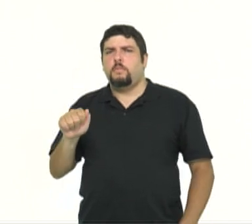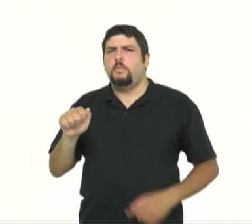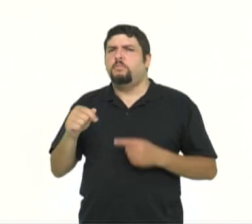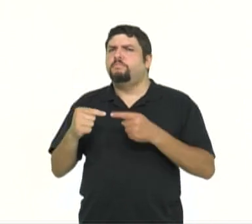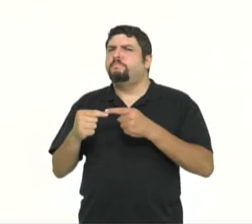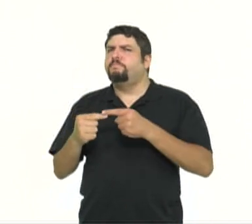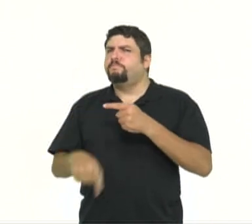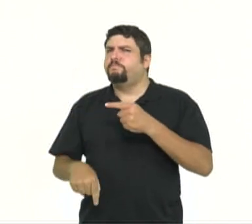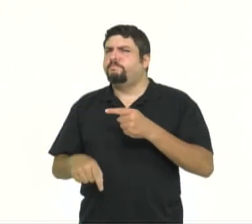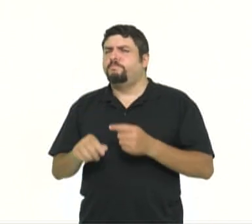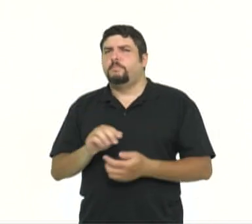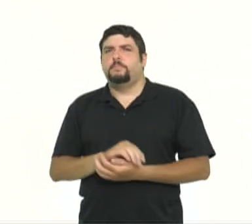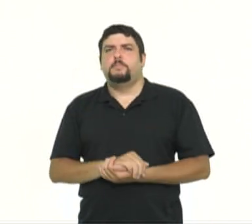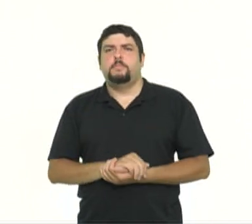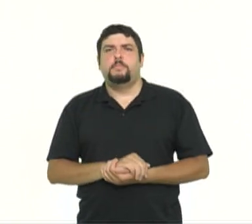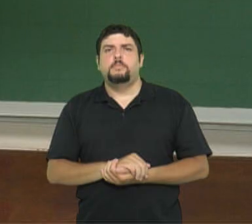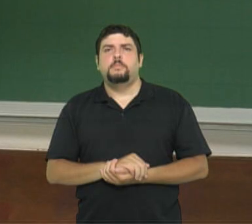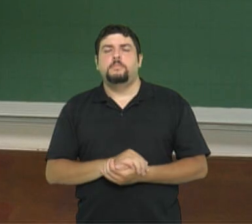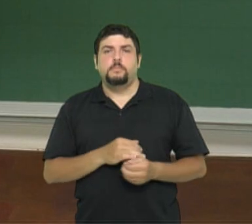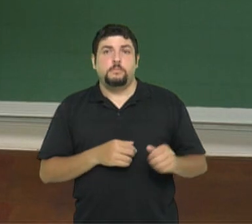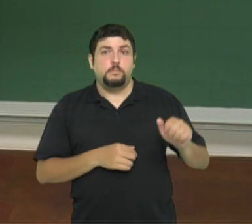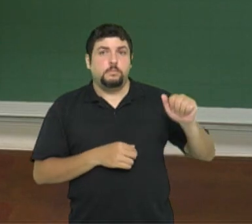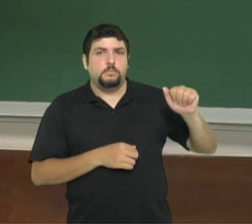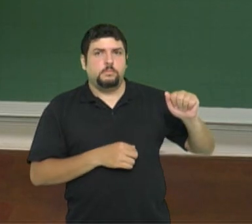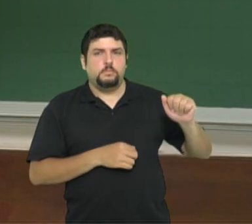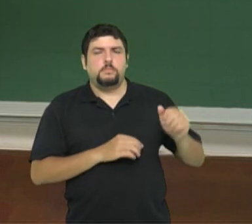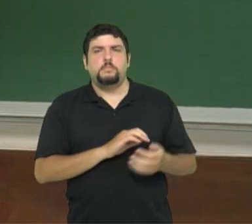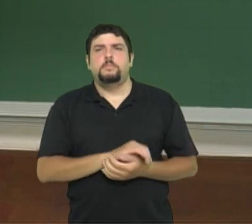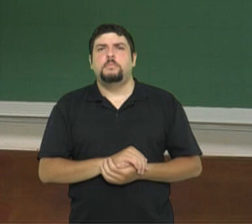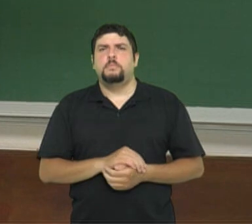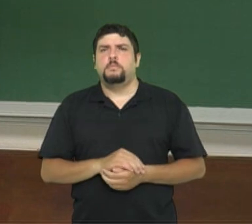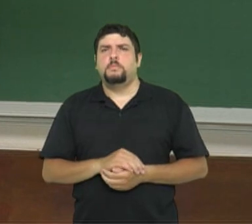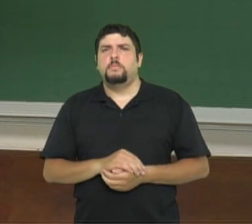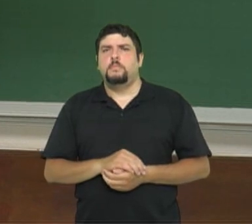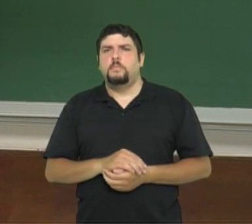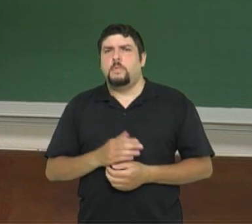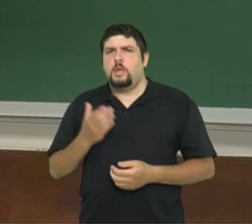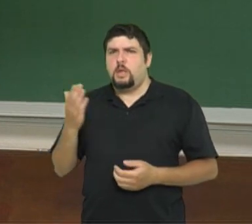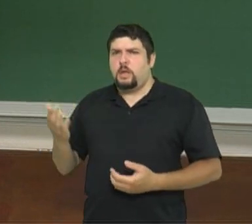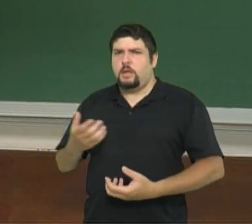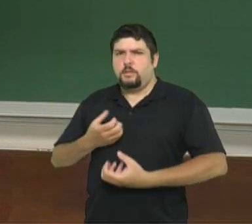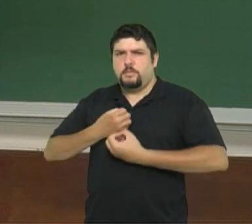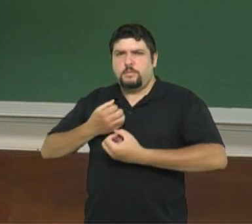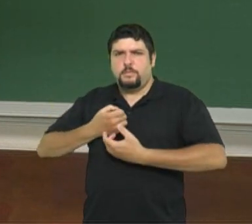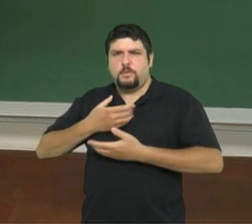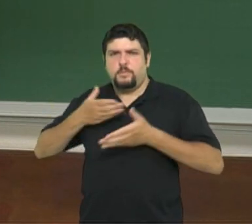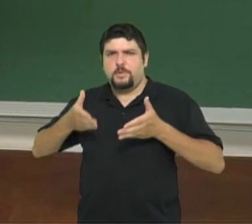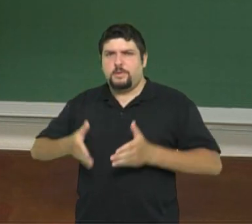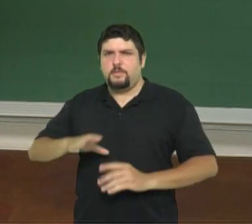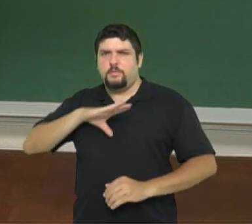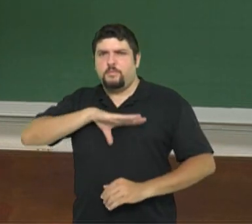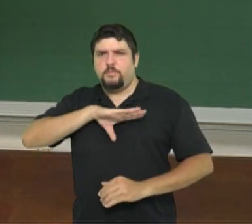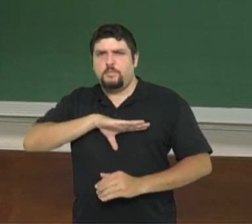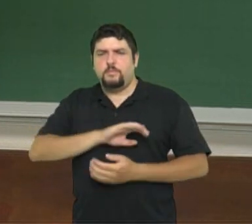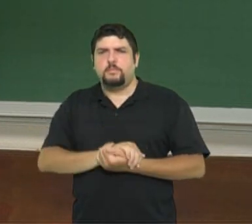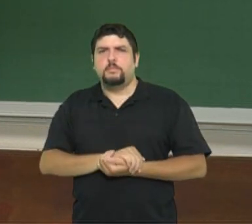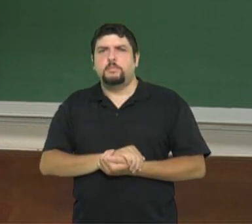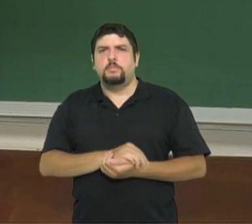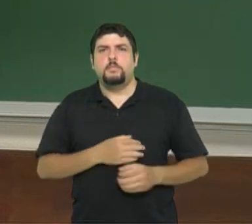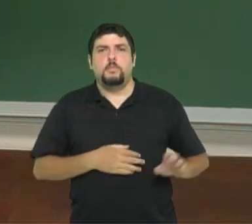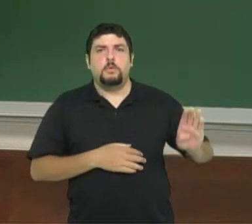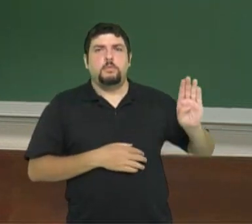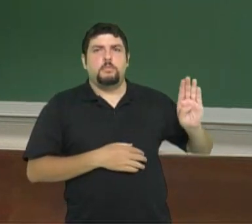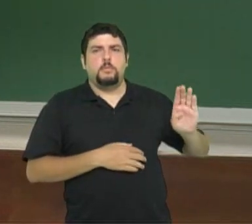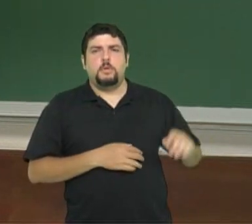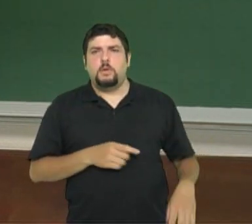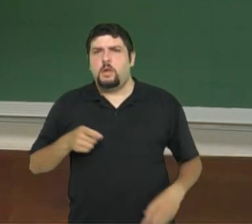O que é incorreto aqui? Letra A. É incorreto que ela era uma poeta portuguesa? Letra B. Que ela era uma